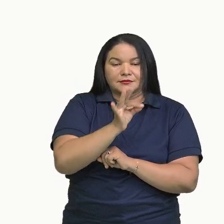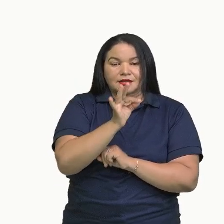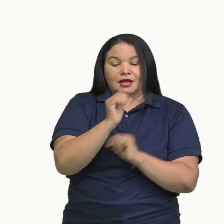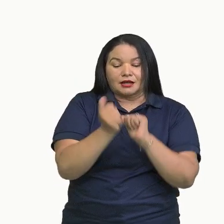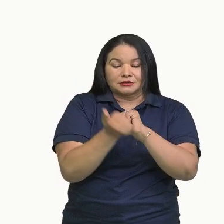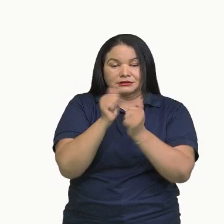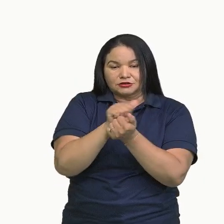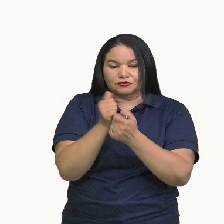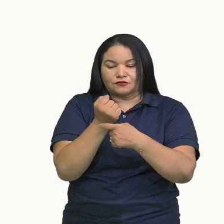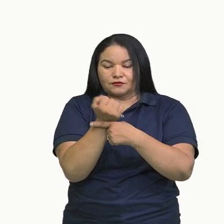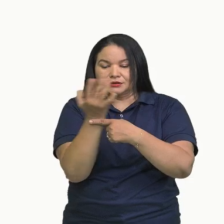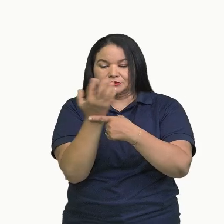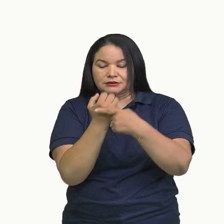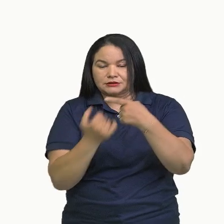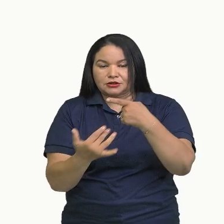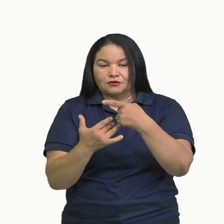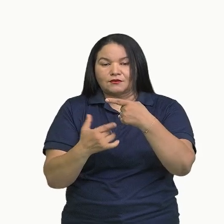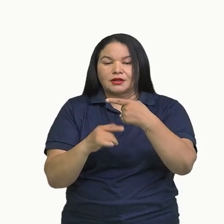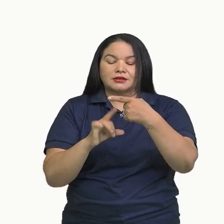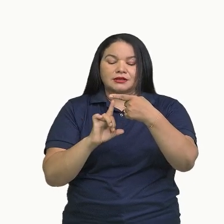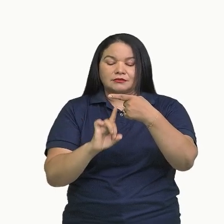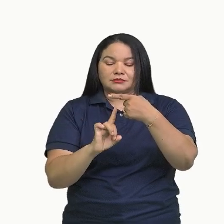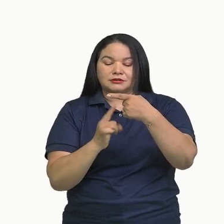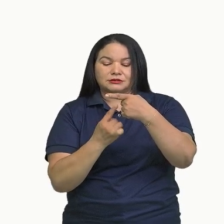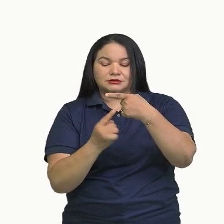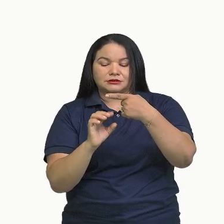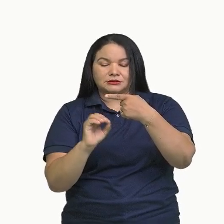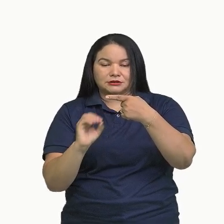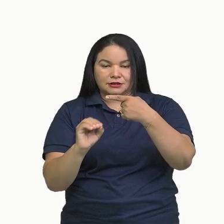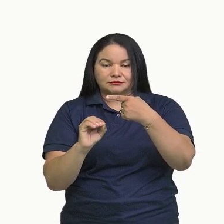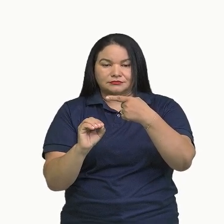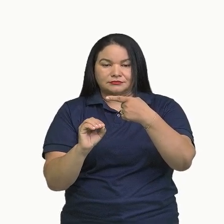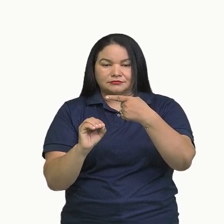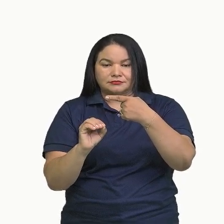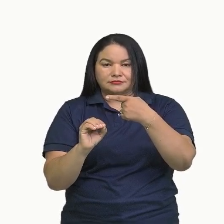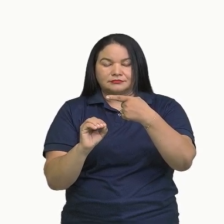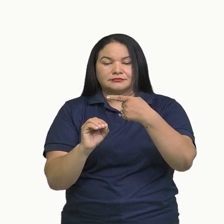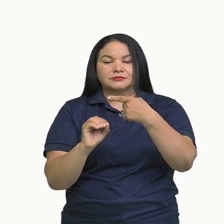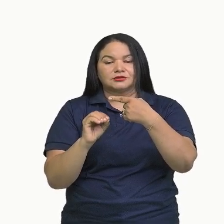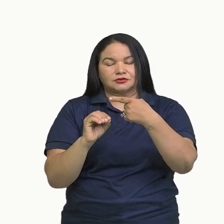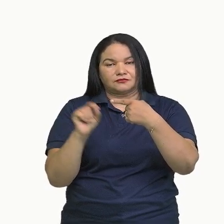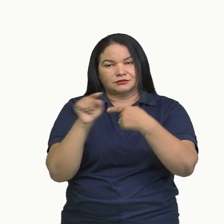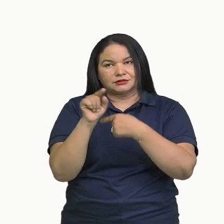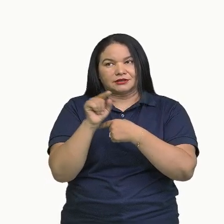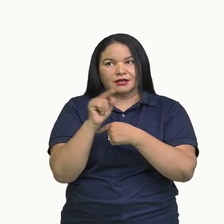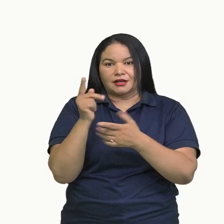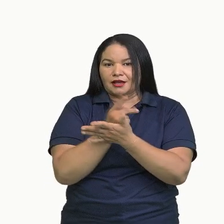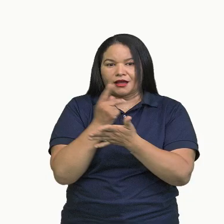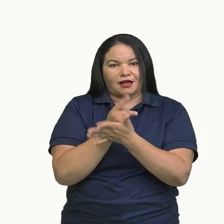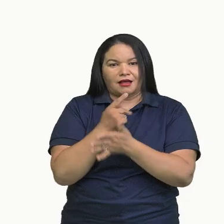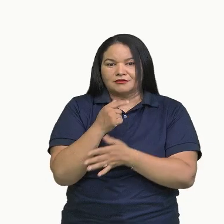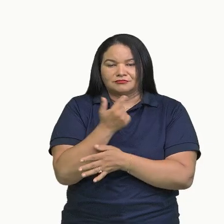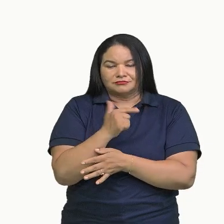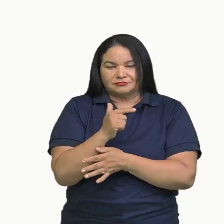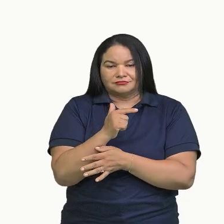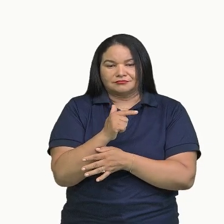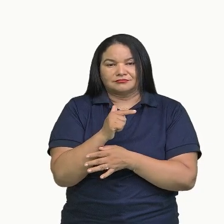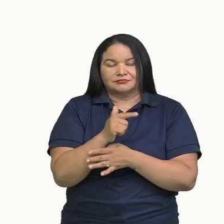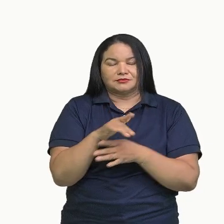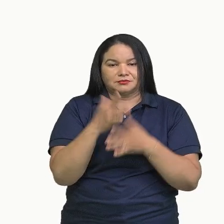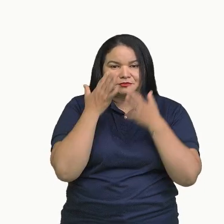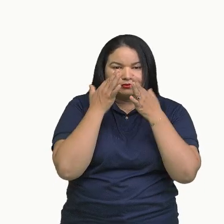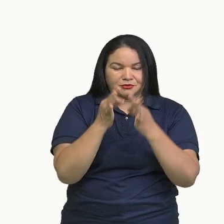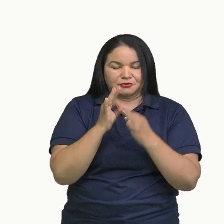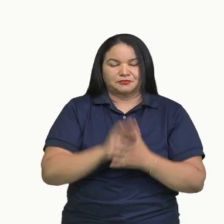onde o denominador é 100, fica impossível você errar, a não ser que você esteja muito desatento. Então, olha o que diz o